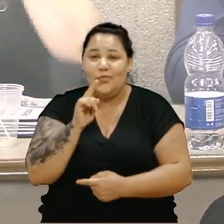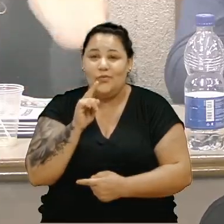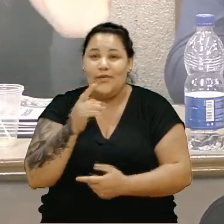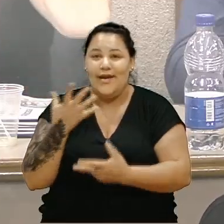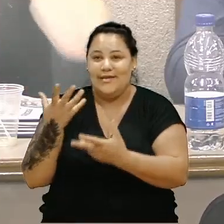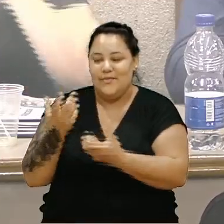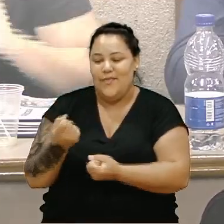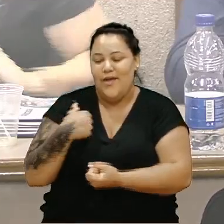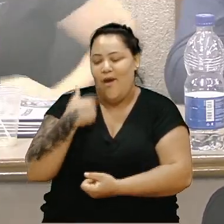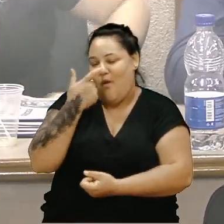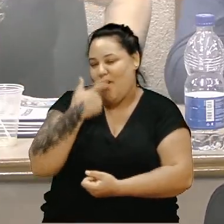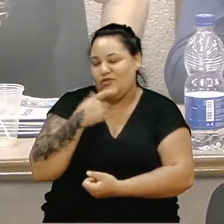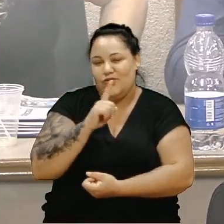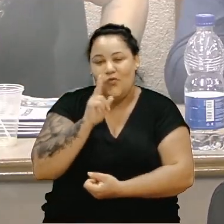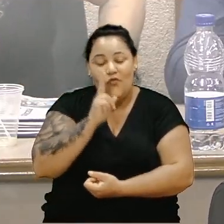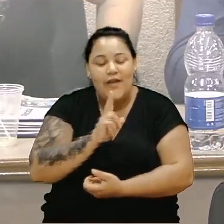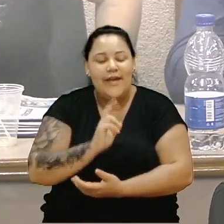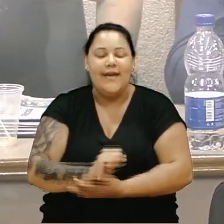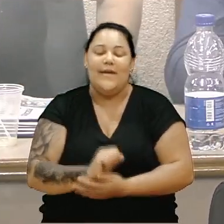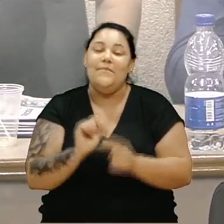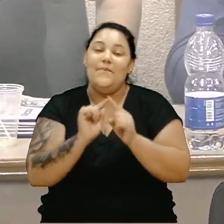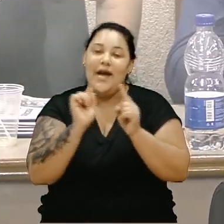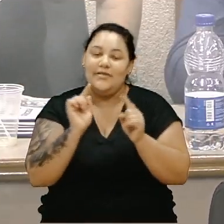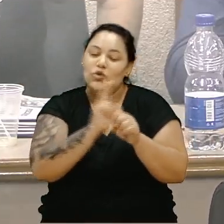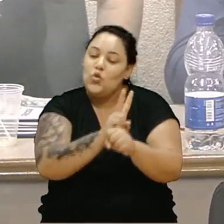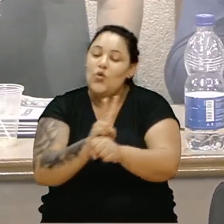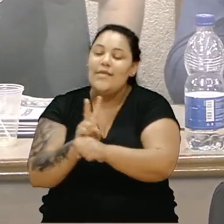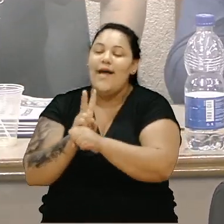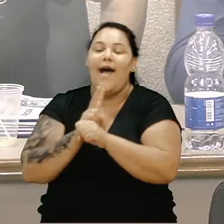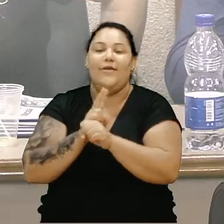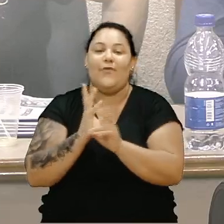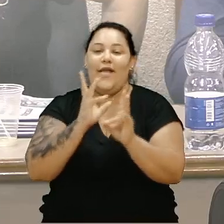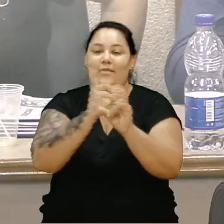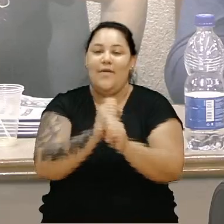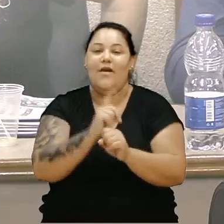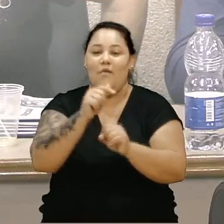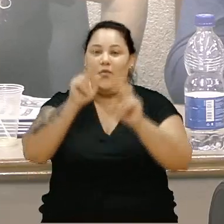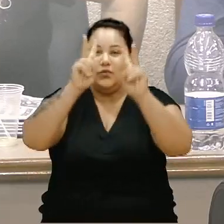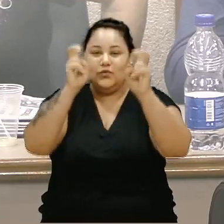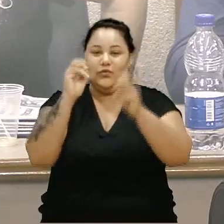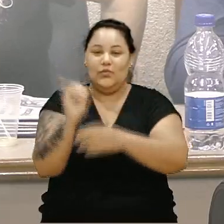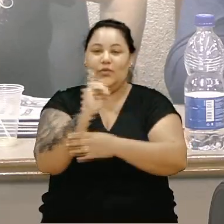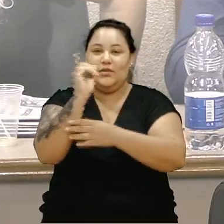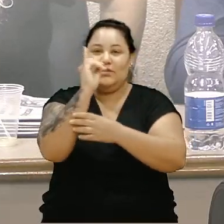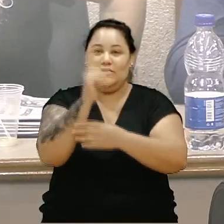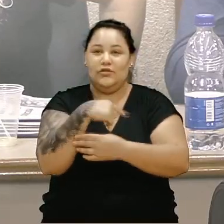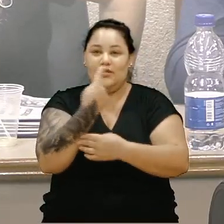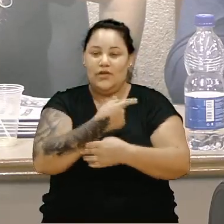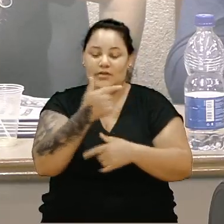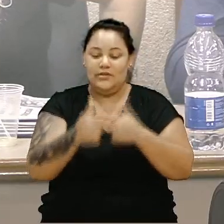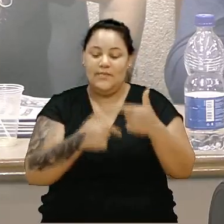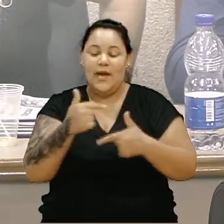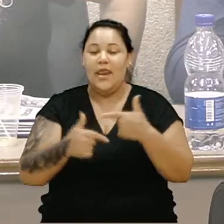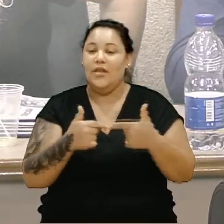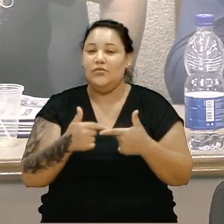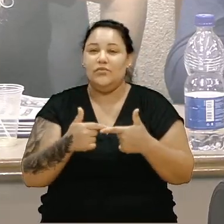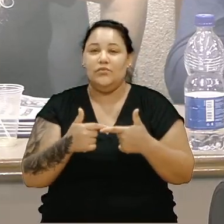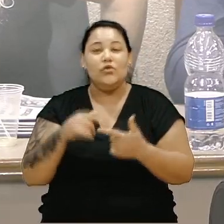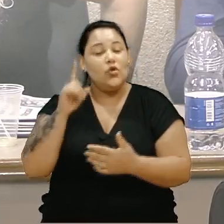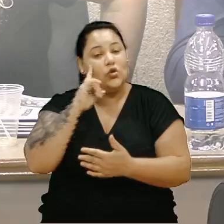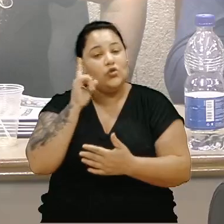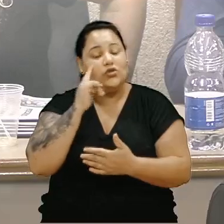acabou passando desapercebido, né, mas a proteção animal é um tema muito importante, ao qual nós vamos estar trabalhando diuturnamente,